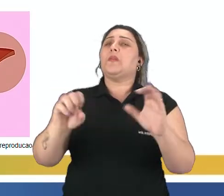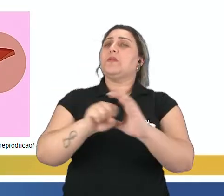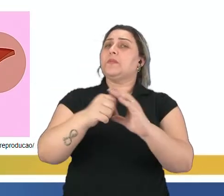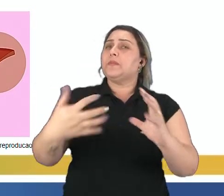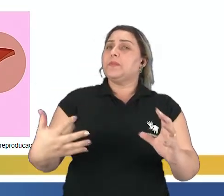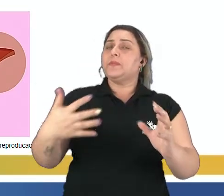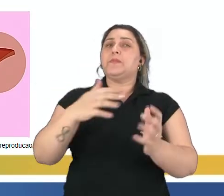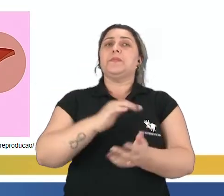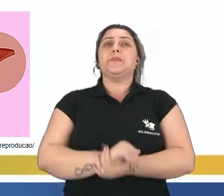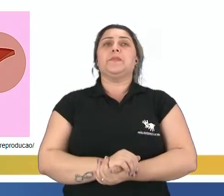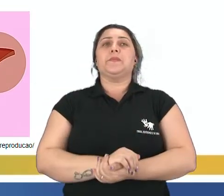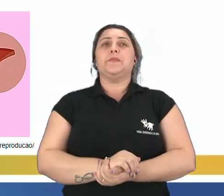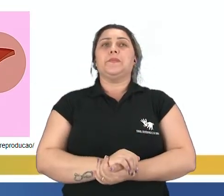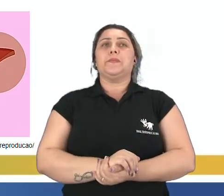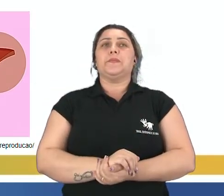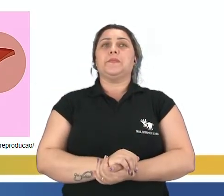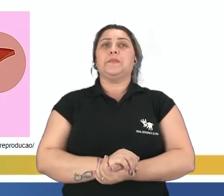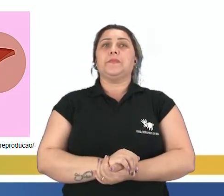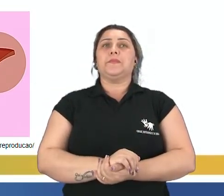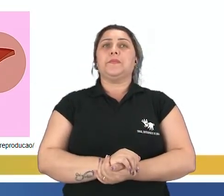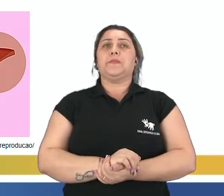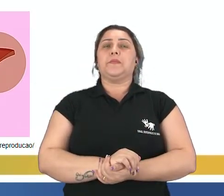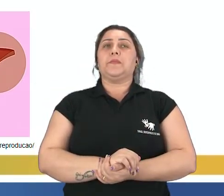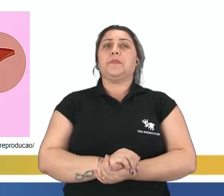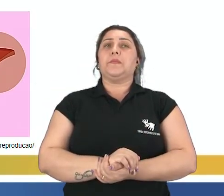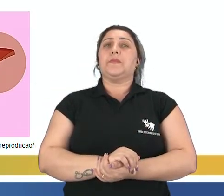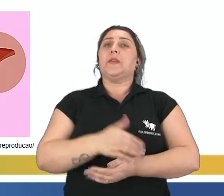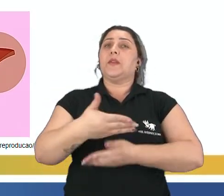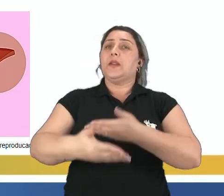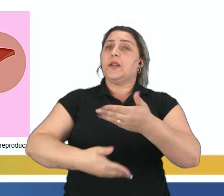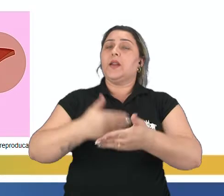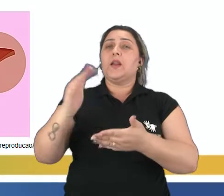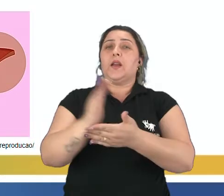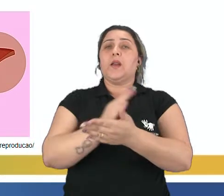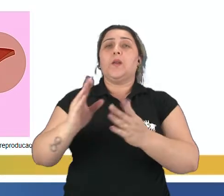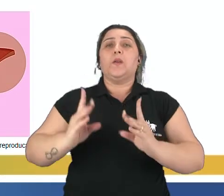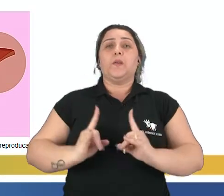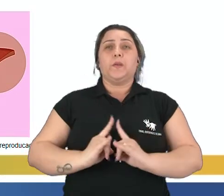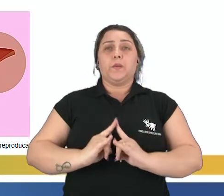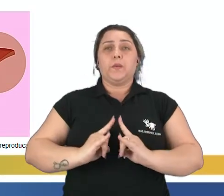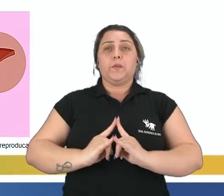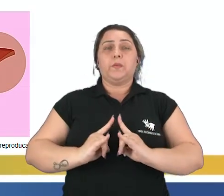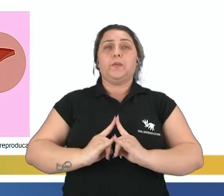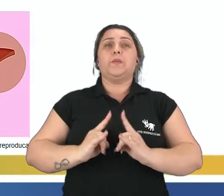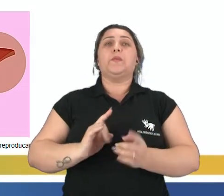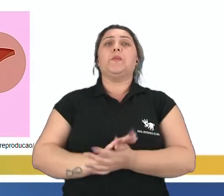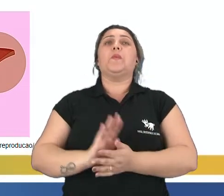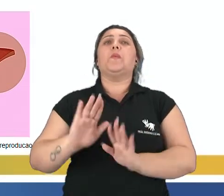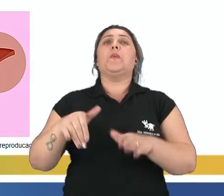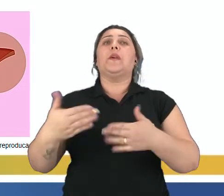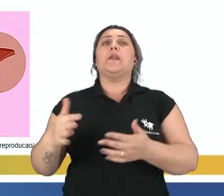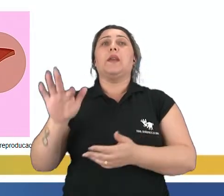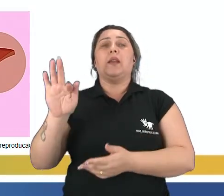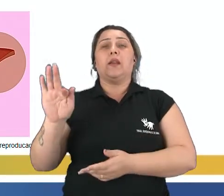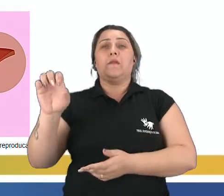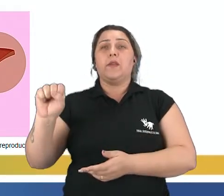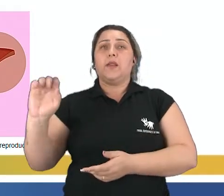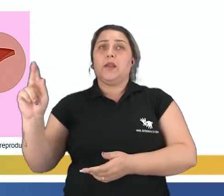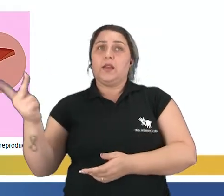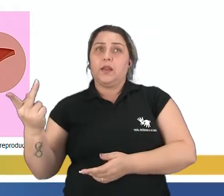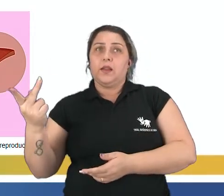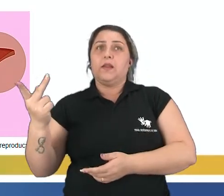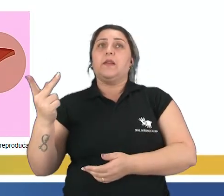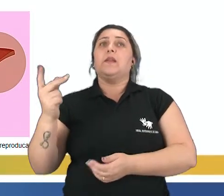são essas? Que ele vai ser regulado pela interação de alguns hormônios. E que hormônios são esses? São